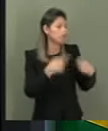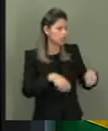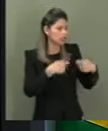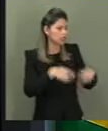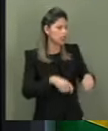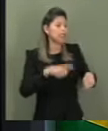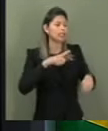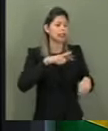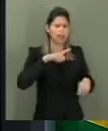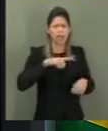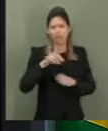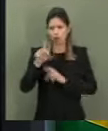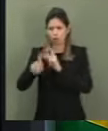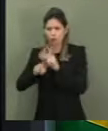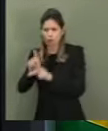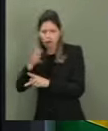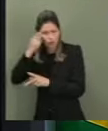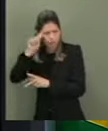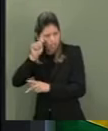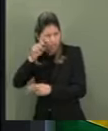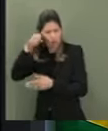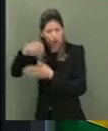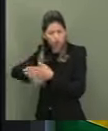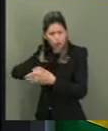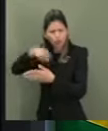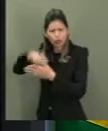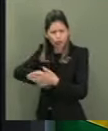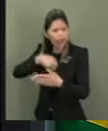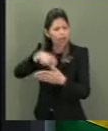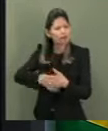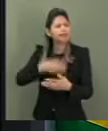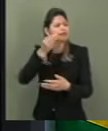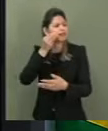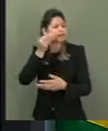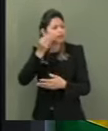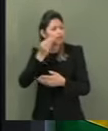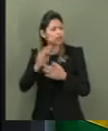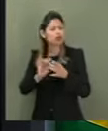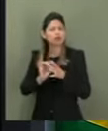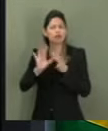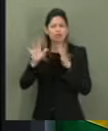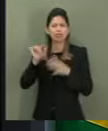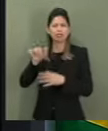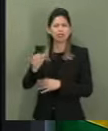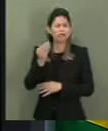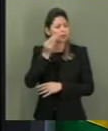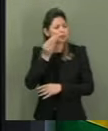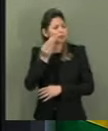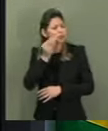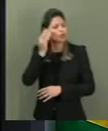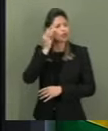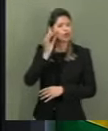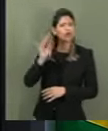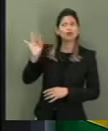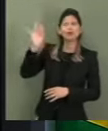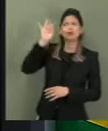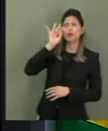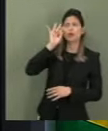por liberdade, morreram pelos seus sonhos. Os negros hoje são